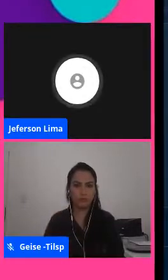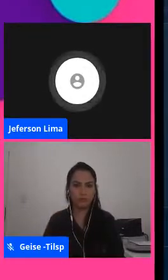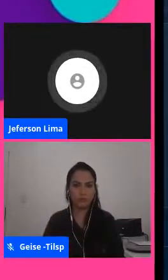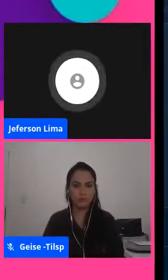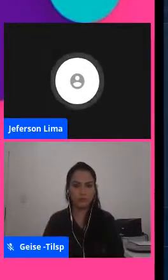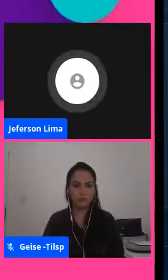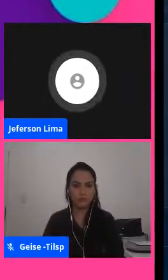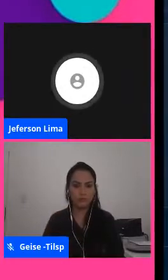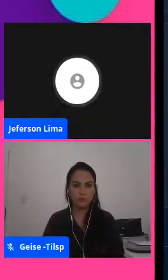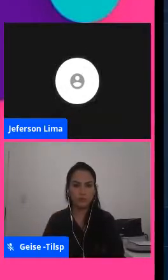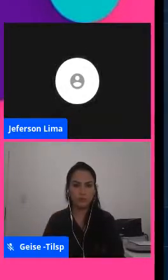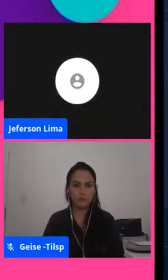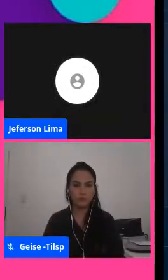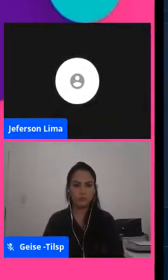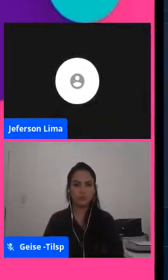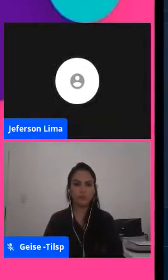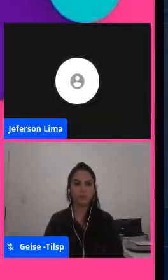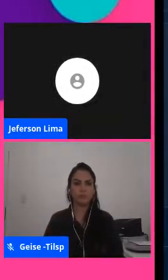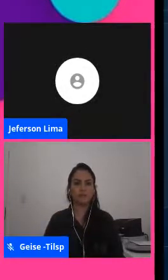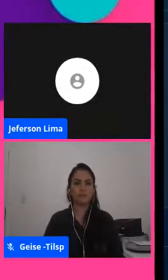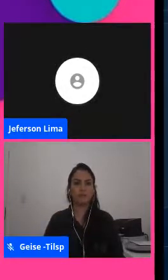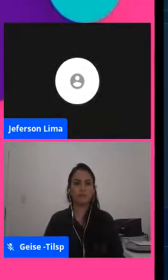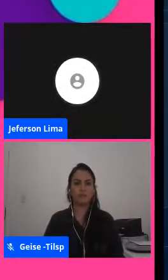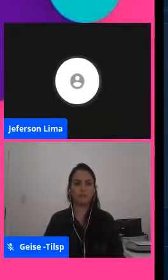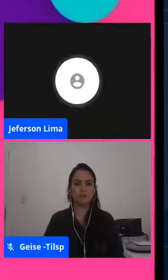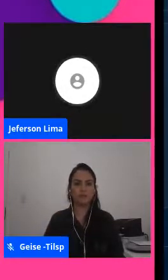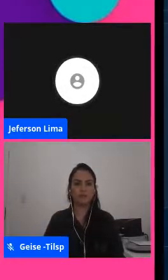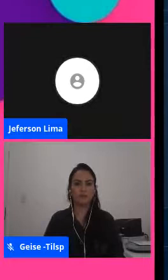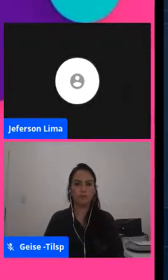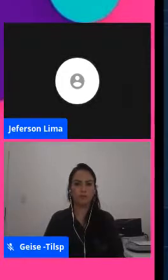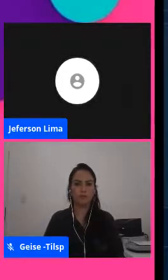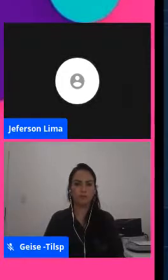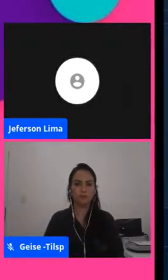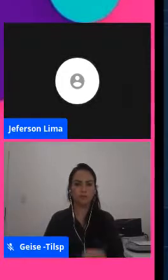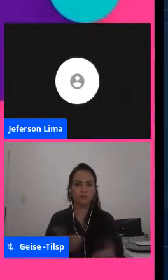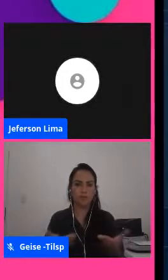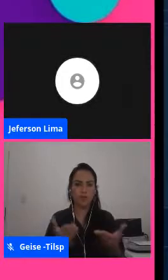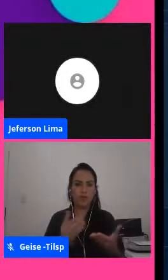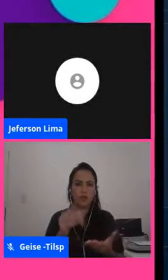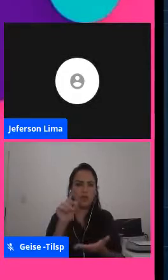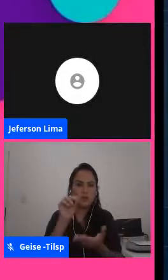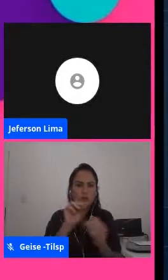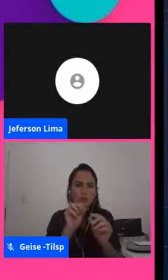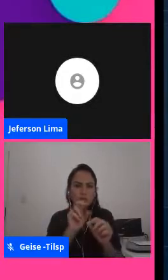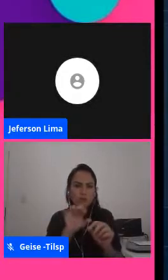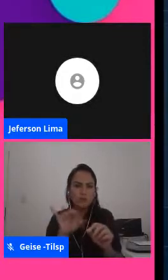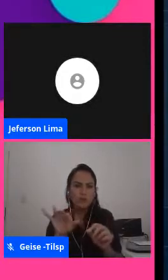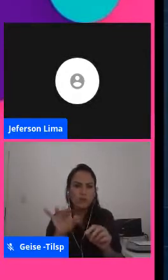Certo? E na leitura, por enquanto eu vou deixar falso.